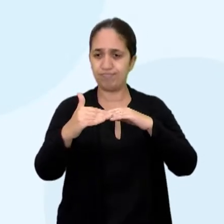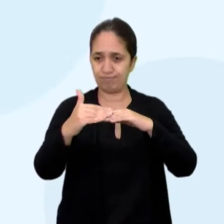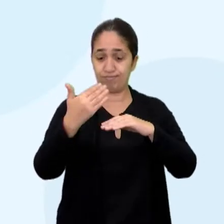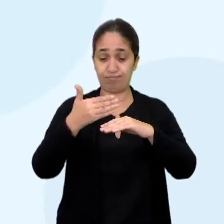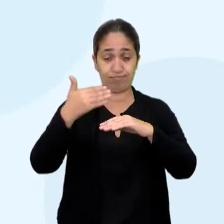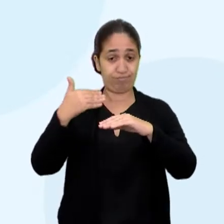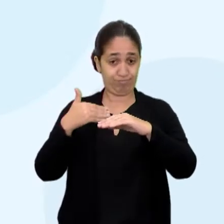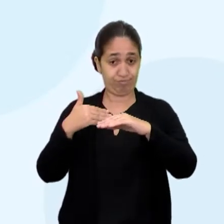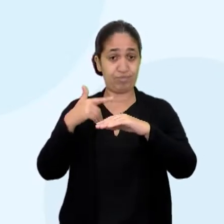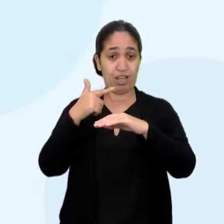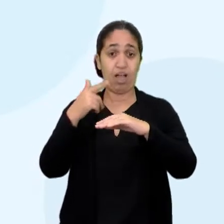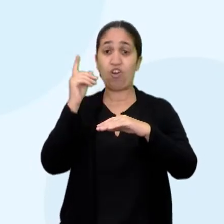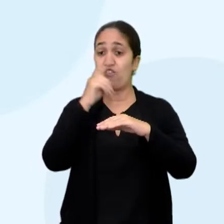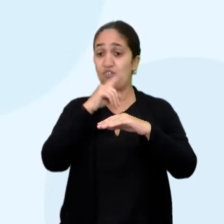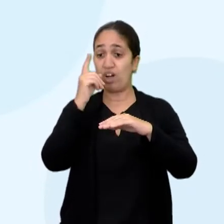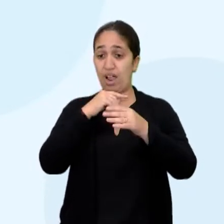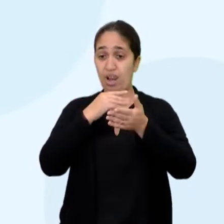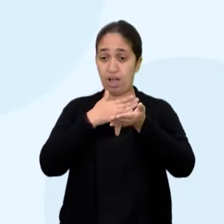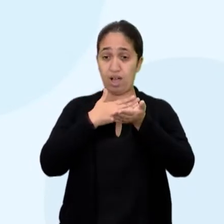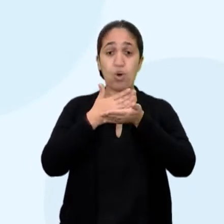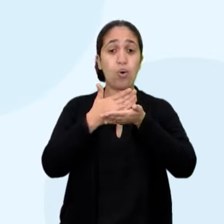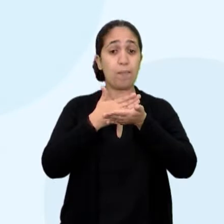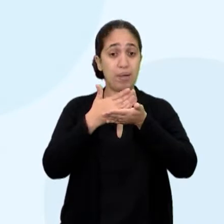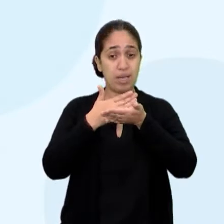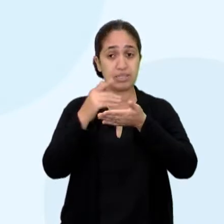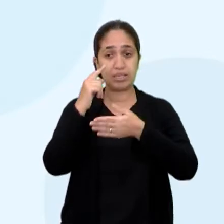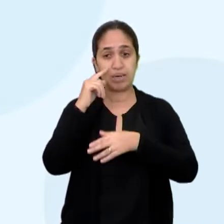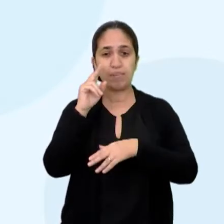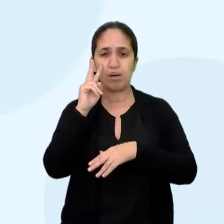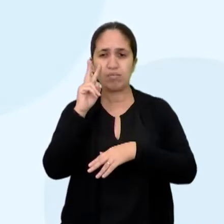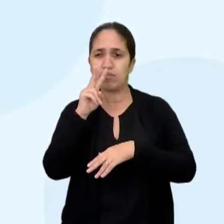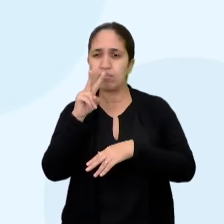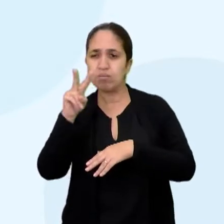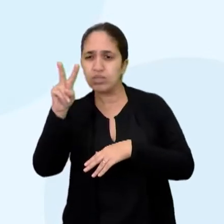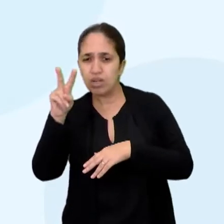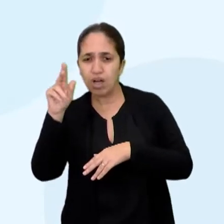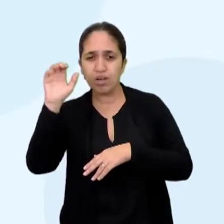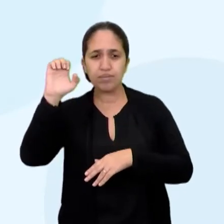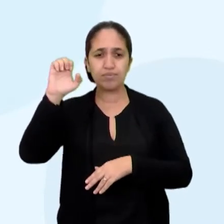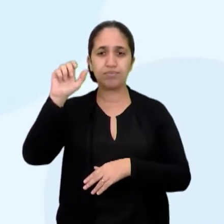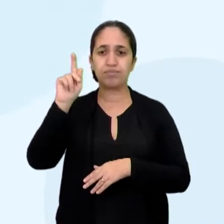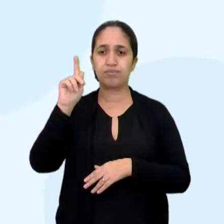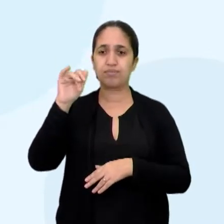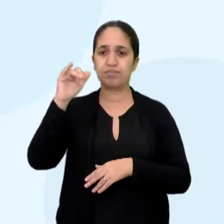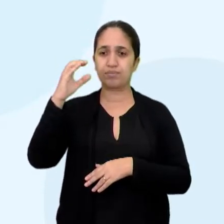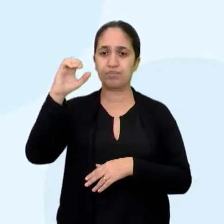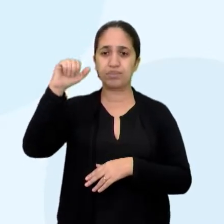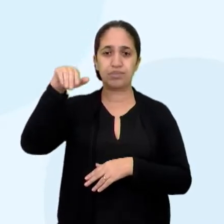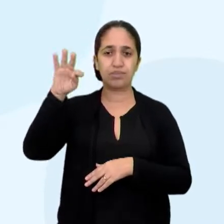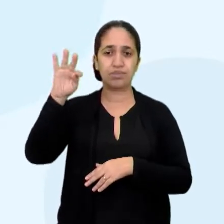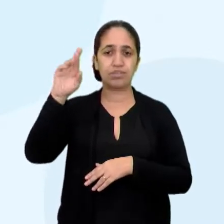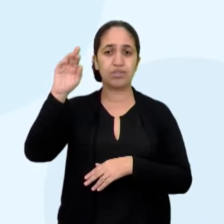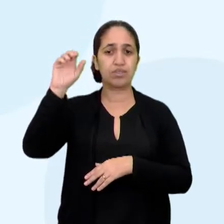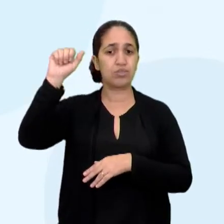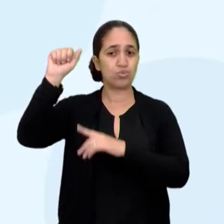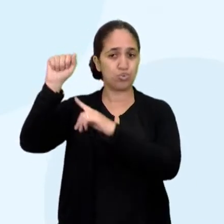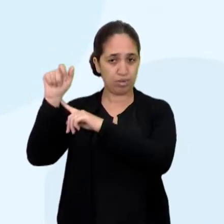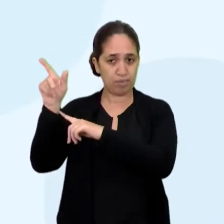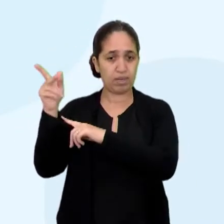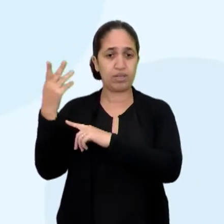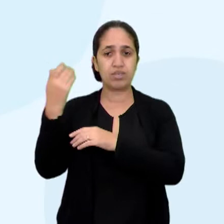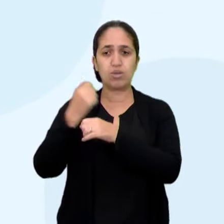onde a falha se inicia. Então a gente observa o epicentro, que aconteceu em 12 de janeiro de 2010,